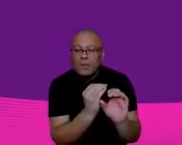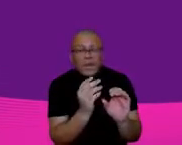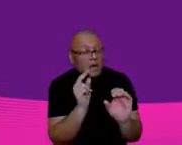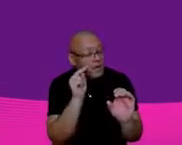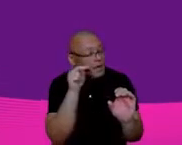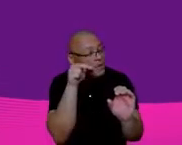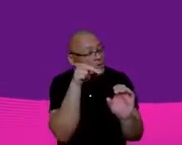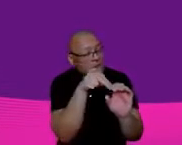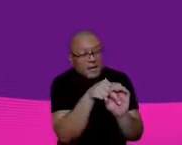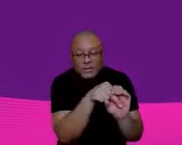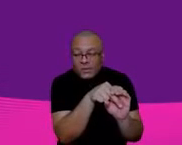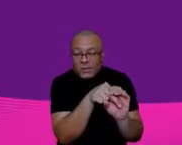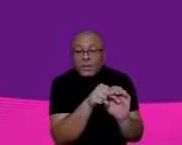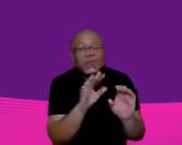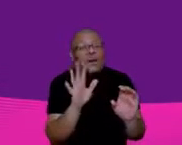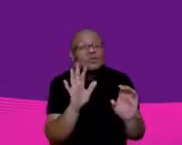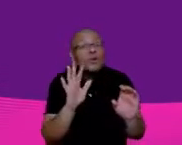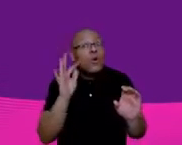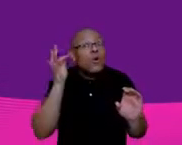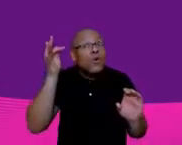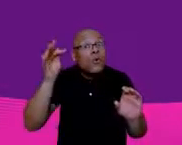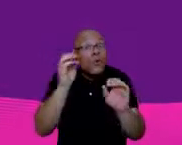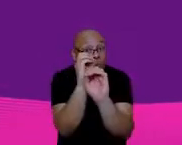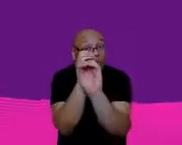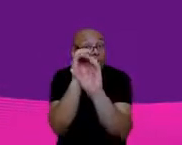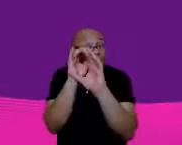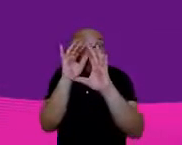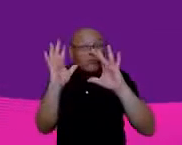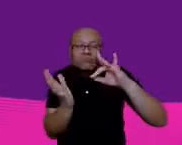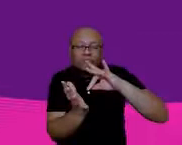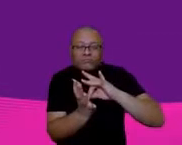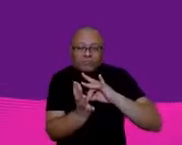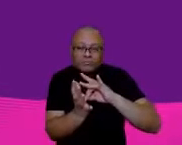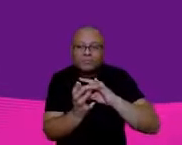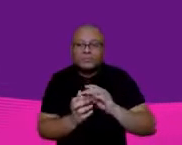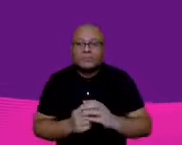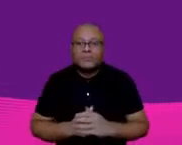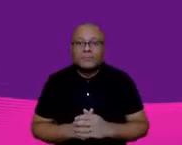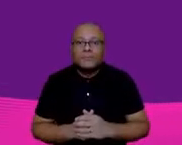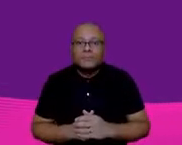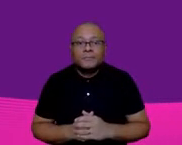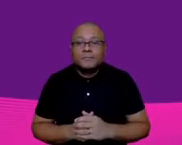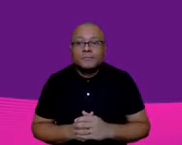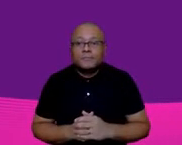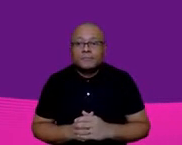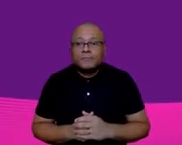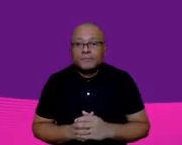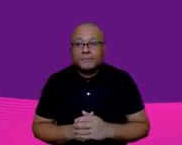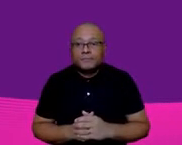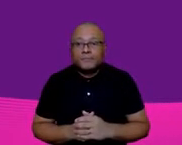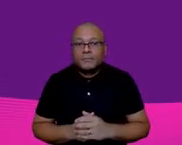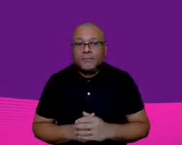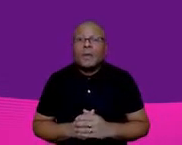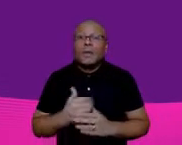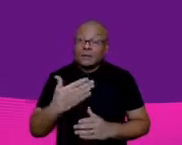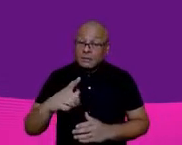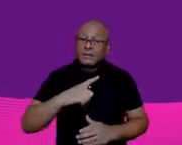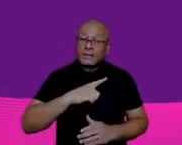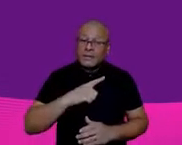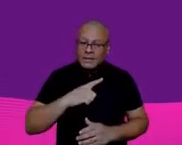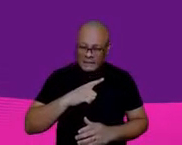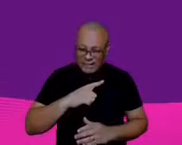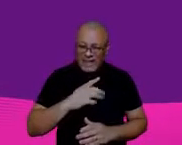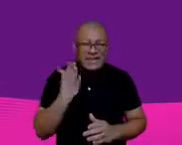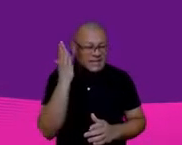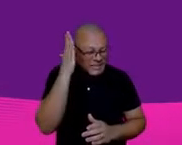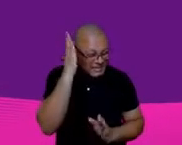uma projeção. Você poderia pôr Eu já vou pôr o vídeo. Então, a gente tem uma precisão maior, um tempo